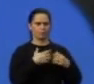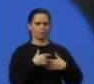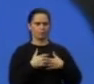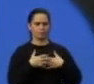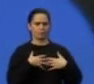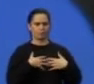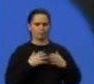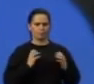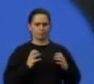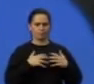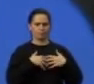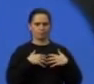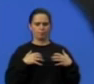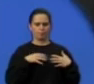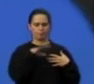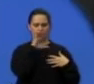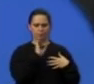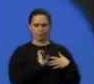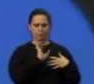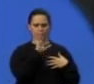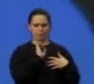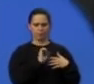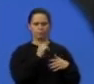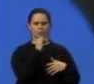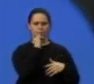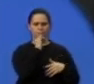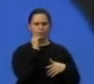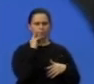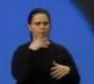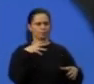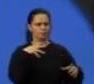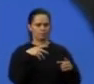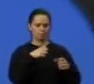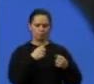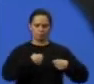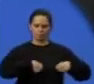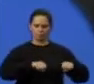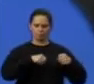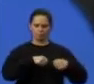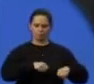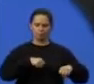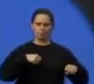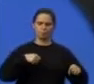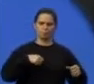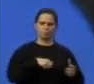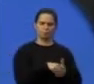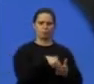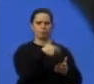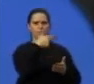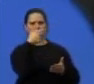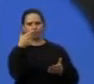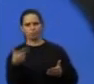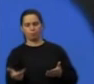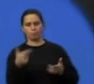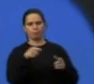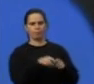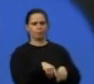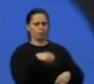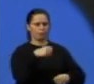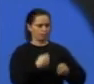Como exemplo, prezado aluno, podemos citar acidentes de moto, acidentes de carro, onde